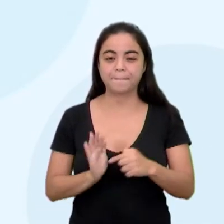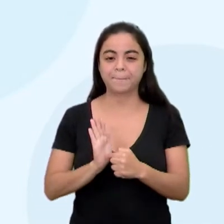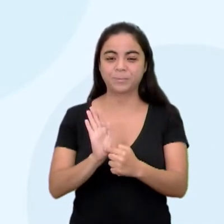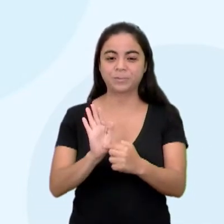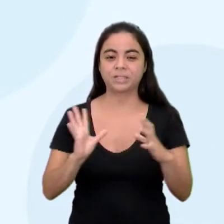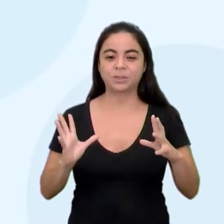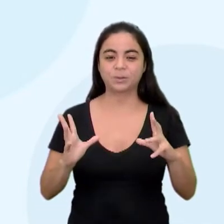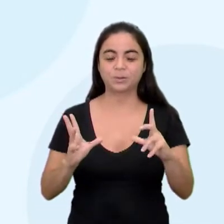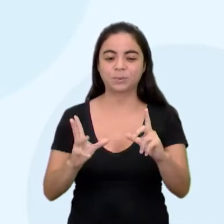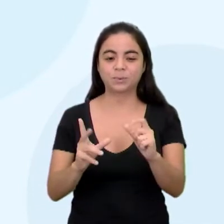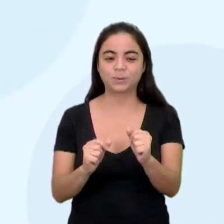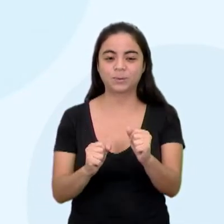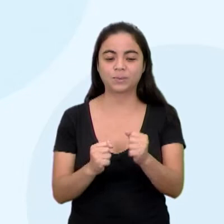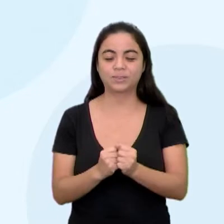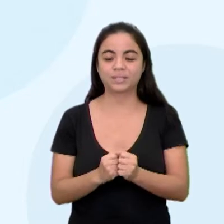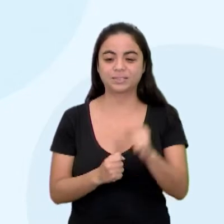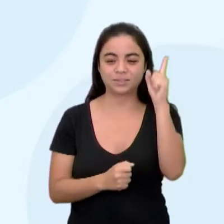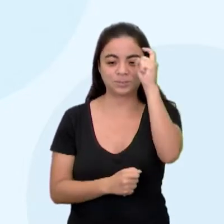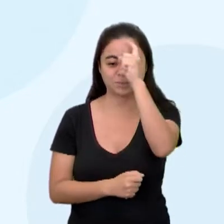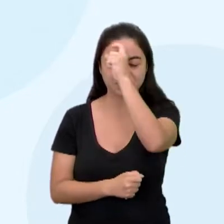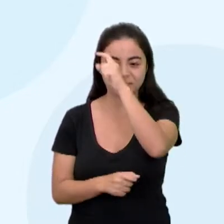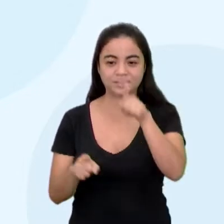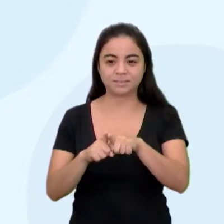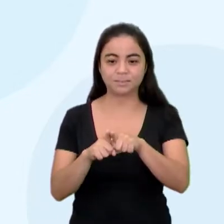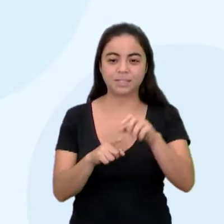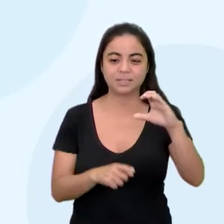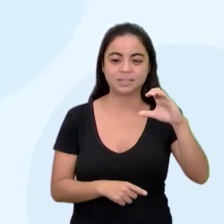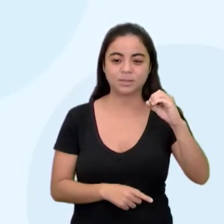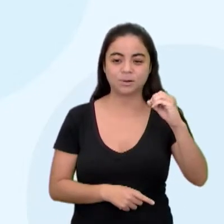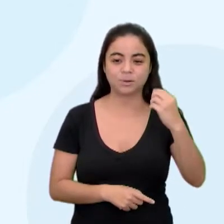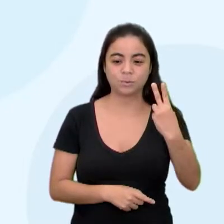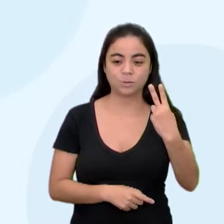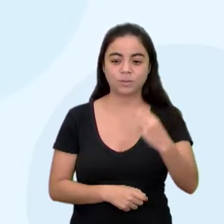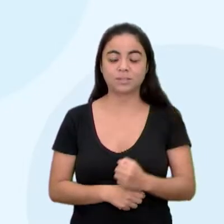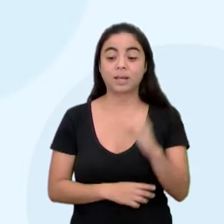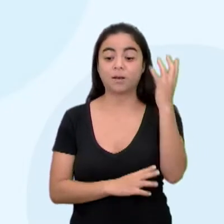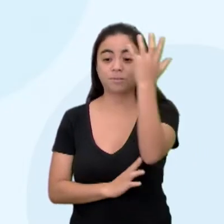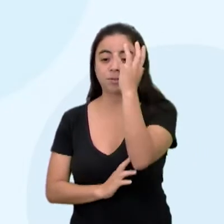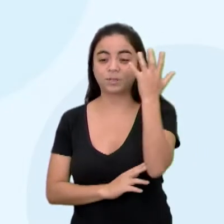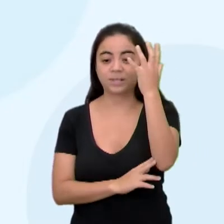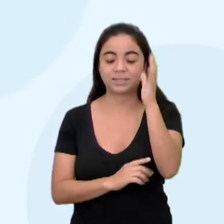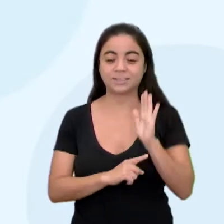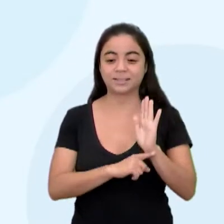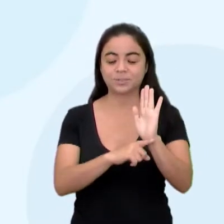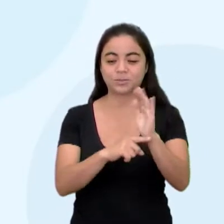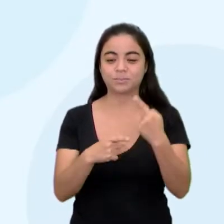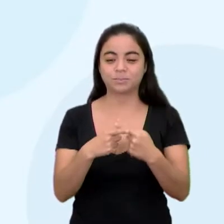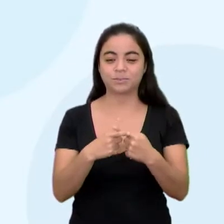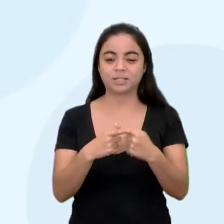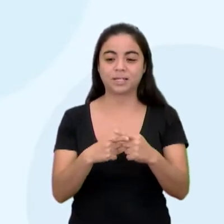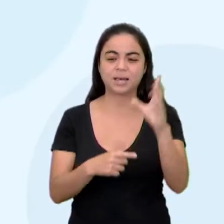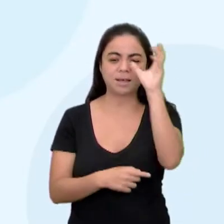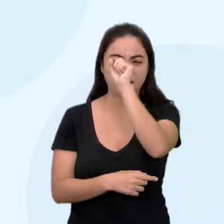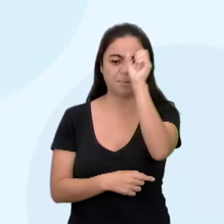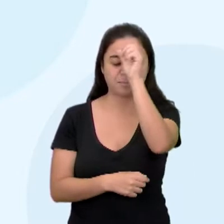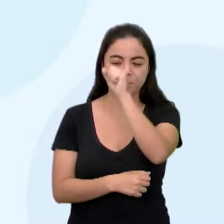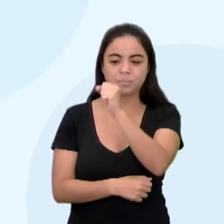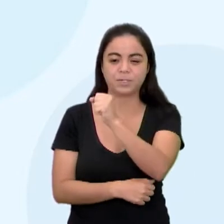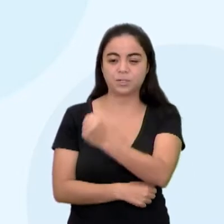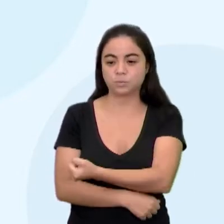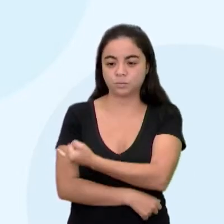as dificuldades que a gente tem atravessado, a emissão do CO2, que as florestas ajudam nisso, que isso é coisa que a gente aprende até no